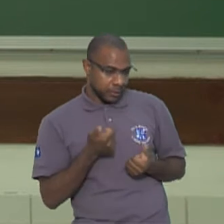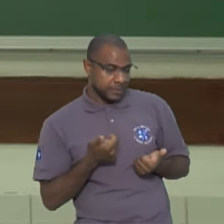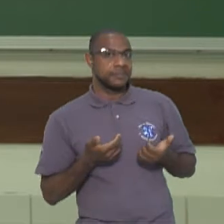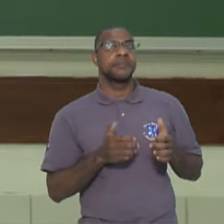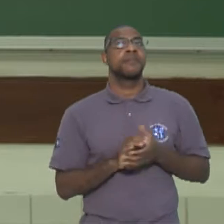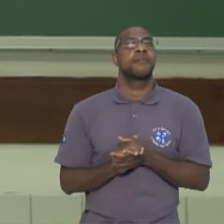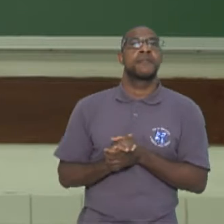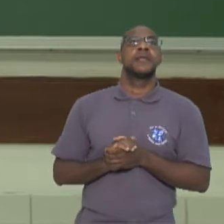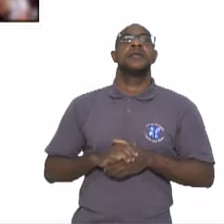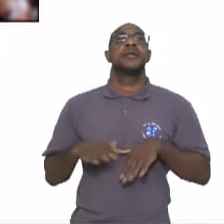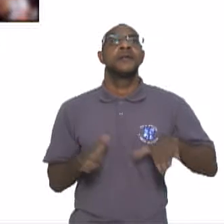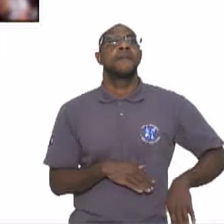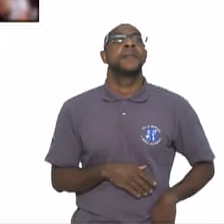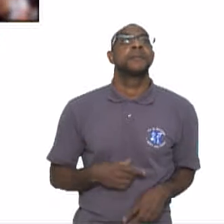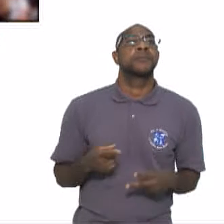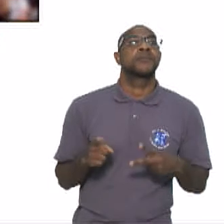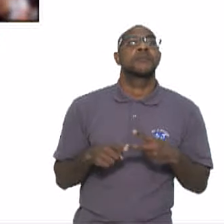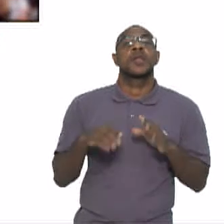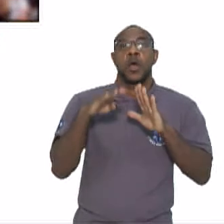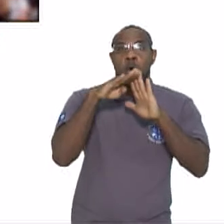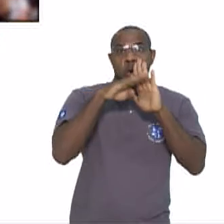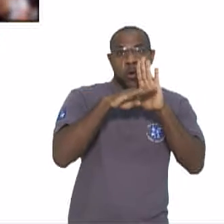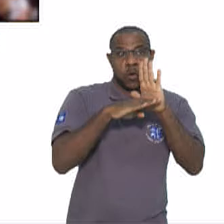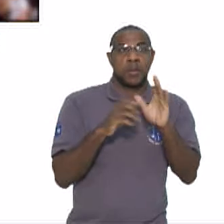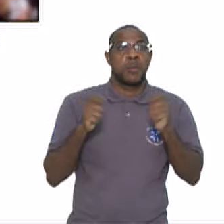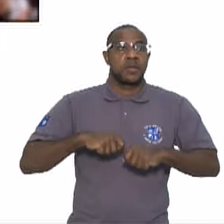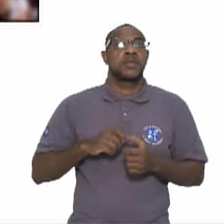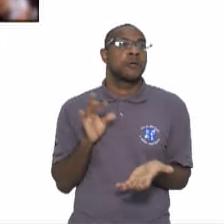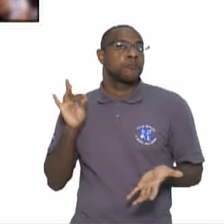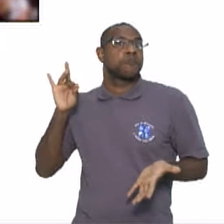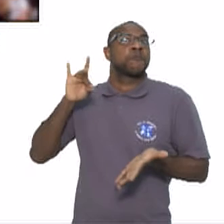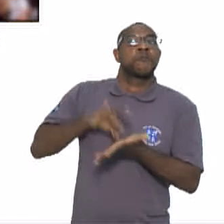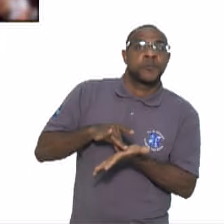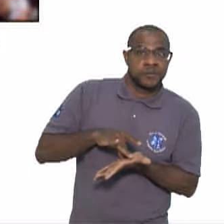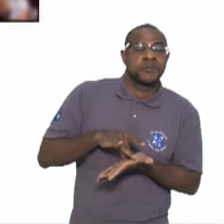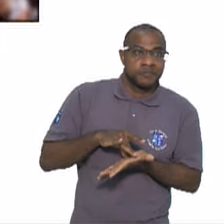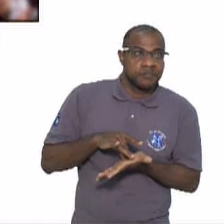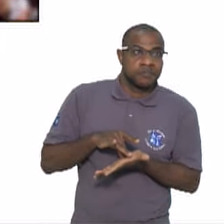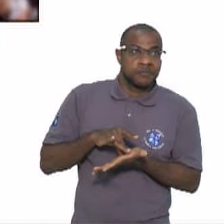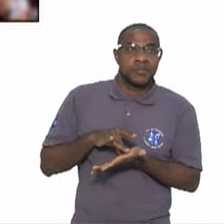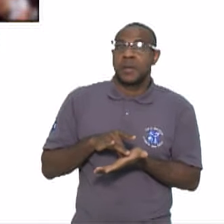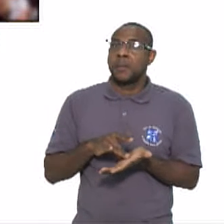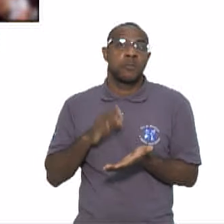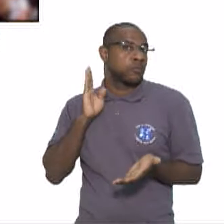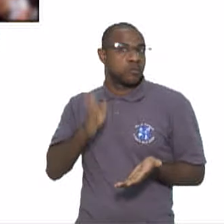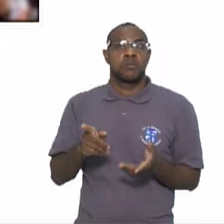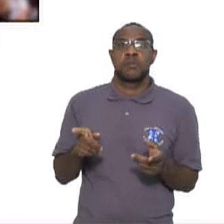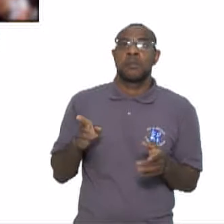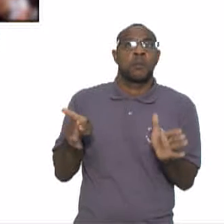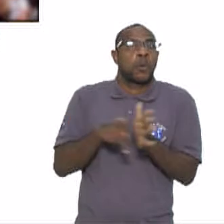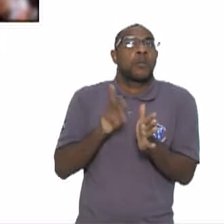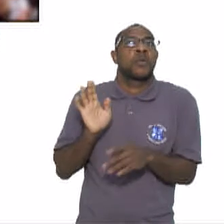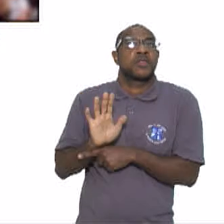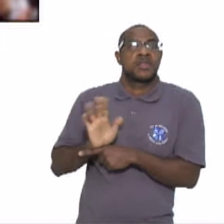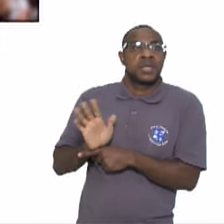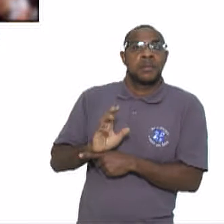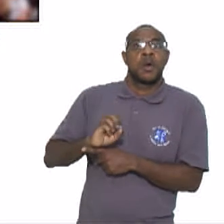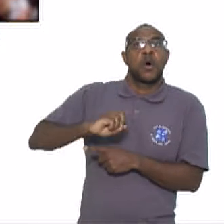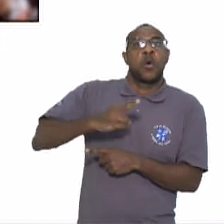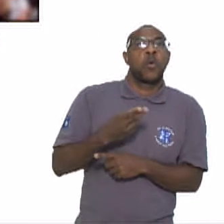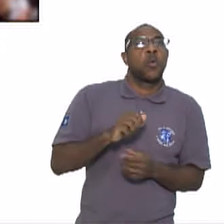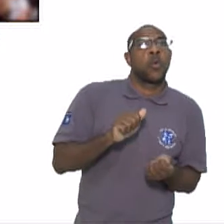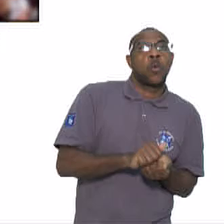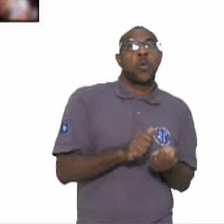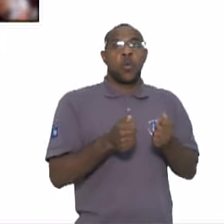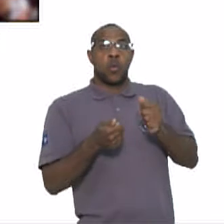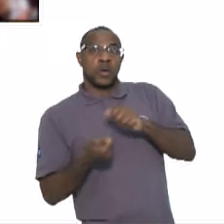Roteiros podem ser originais, escritos diretamente para o cinema, ou adaptados, da própria palavra,